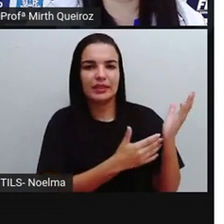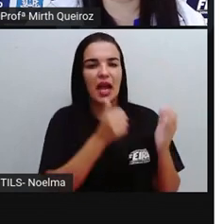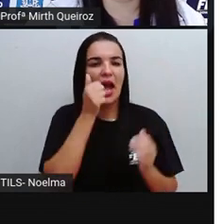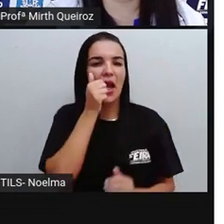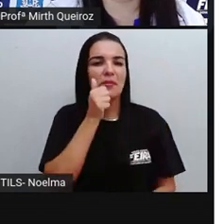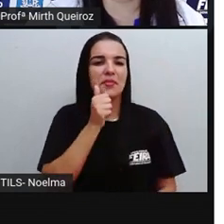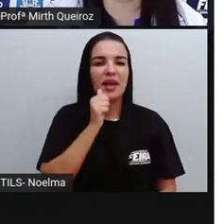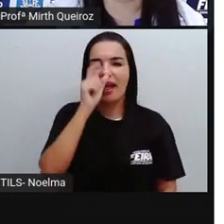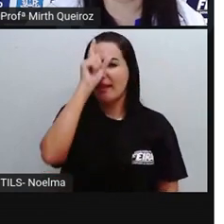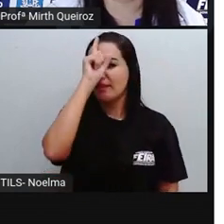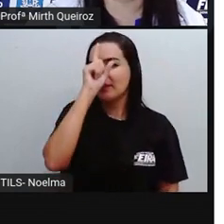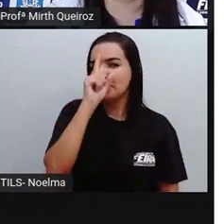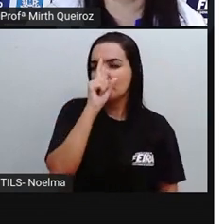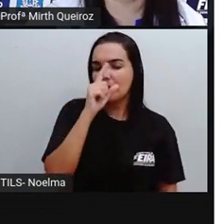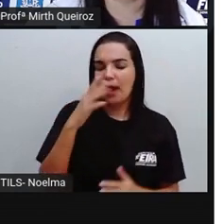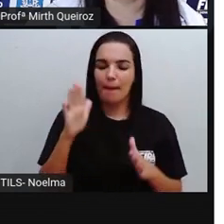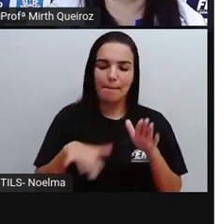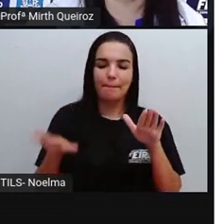na Praia, de